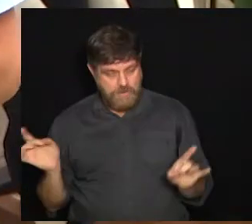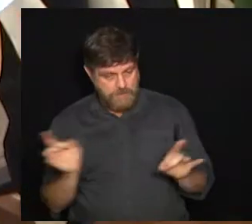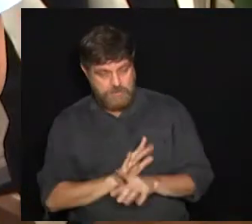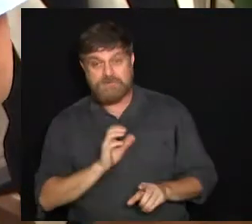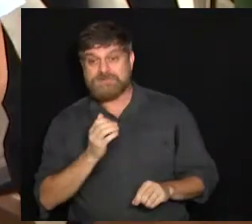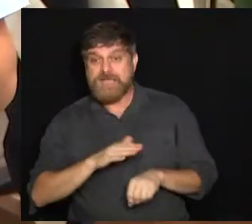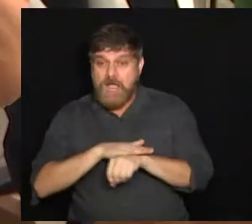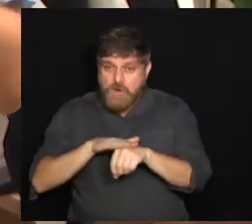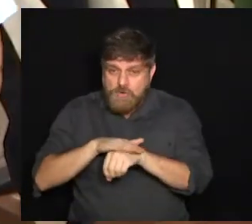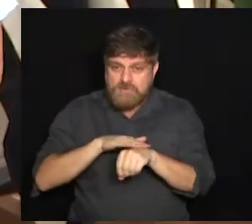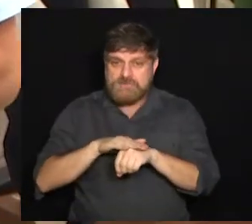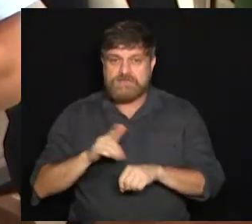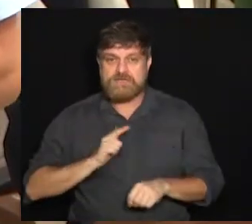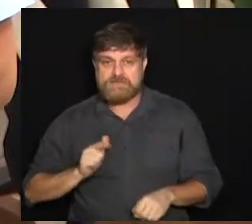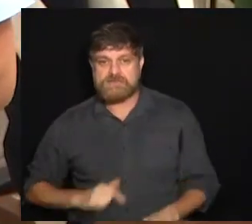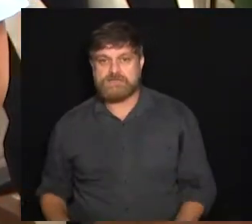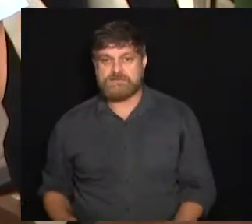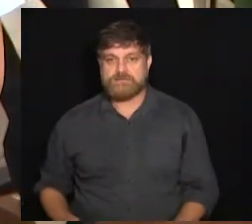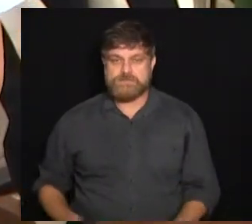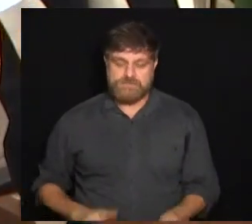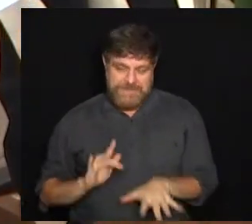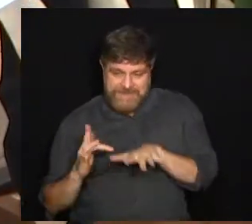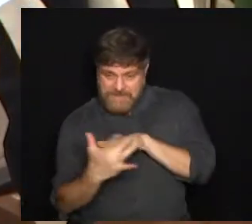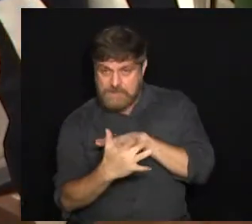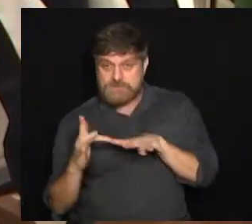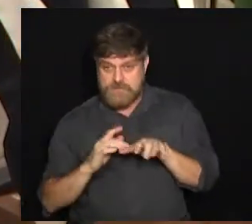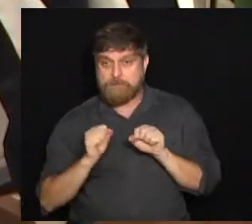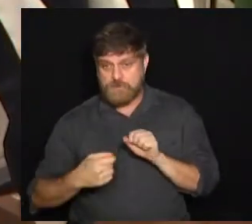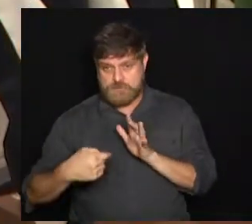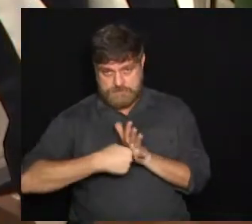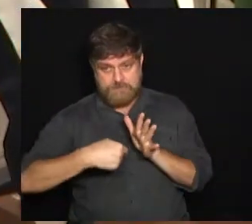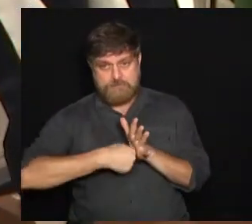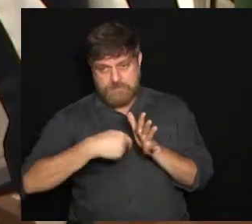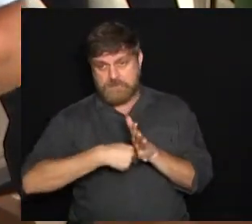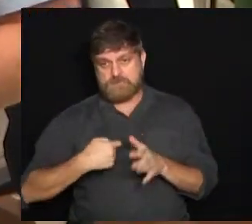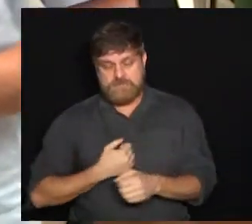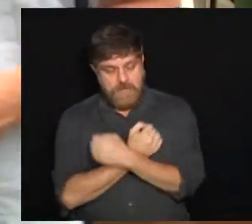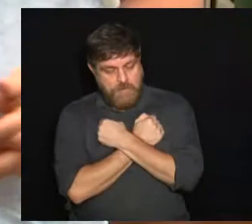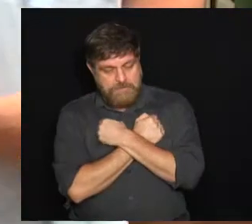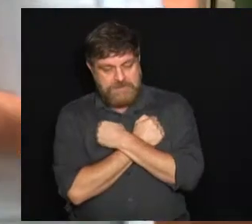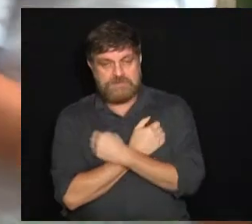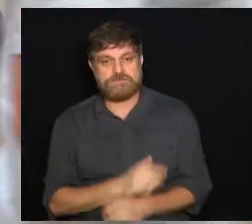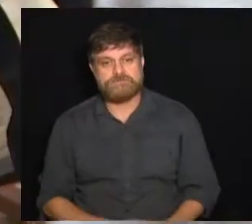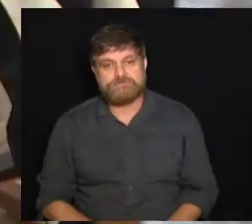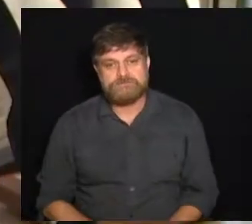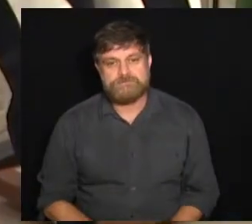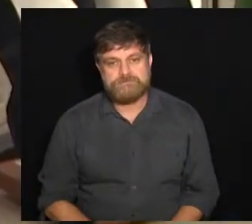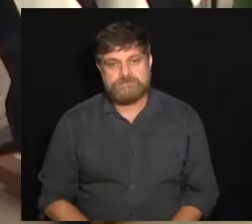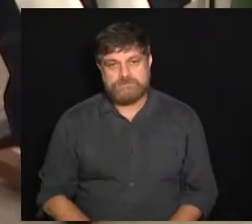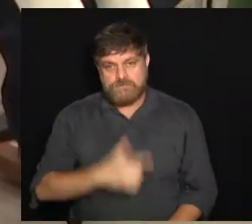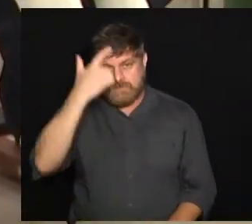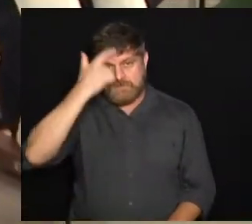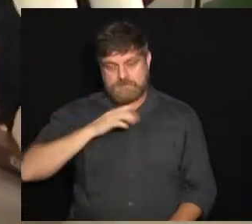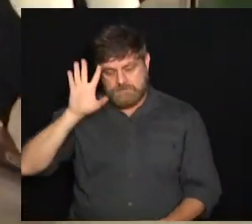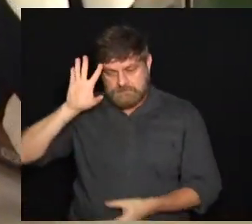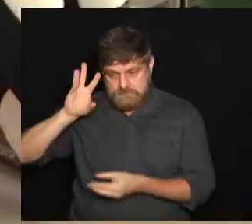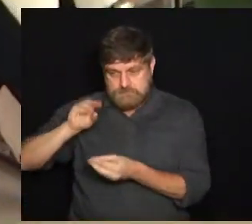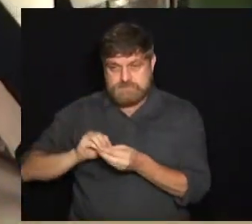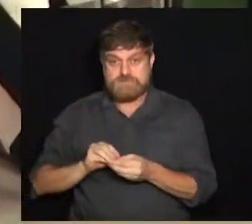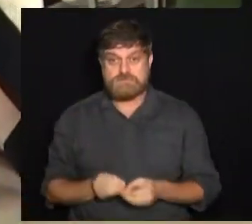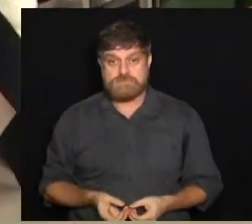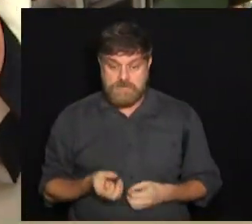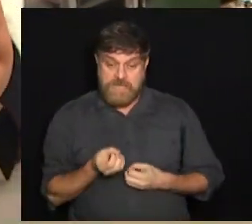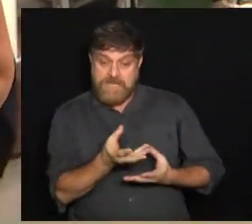quiser conversar mais com a gente, é só entrar nas nossas redes sociais, pode perguntar. Um grande abraço e obrigado, Mina. Obrigada. E assim a gente termina aqui o